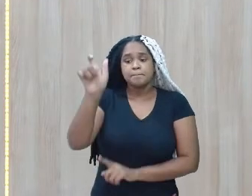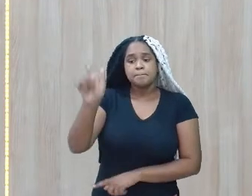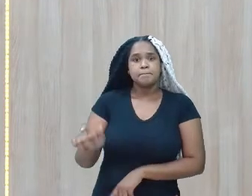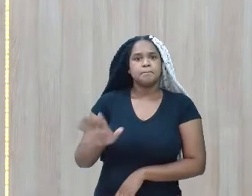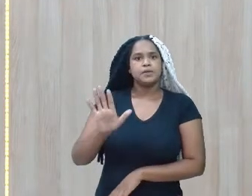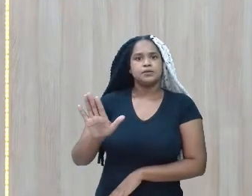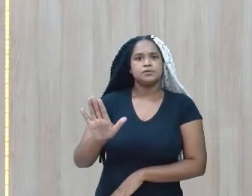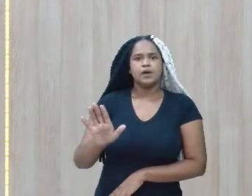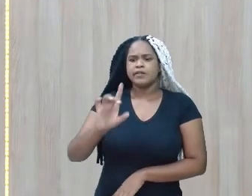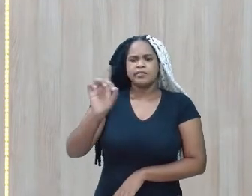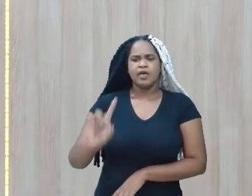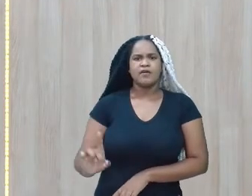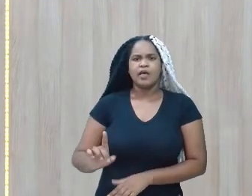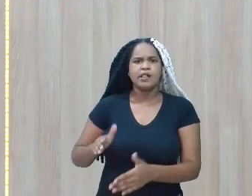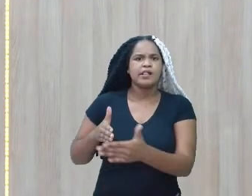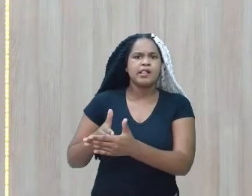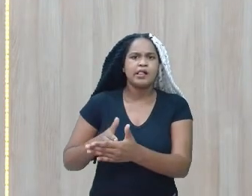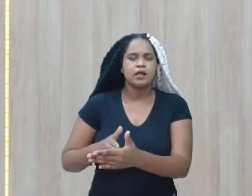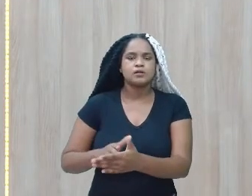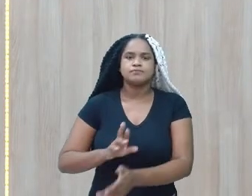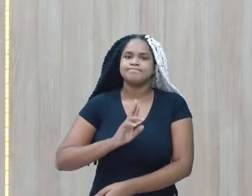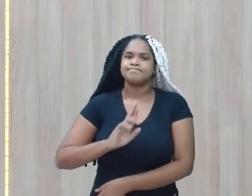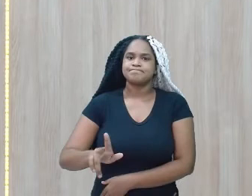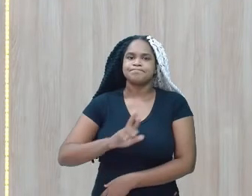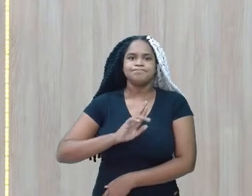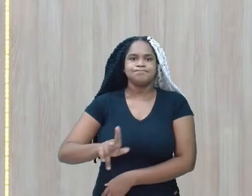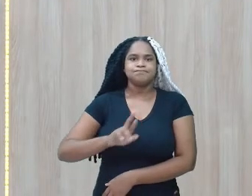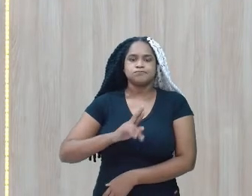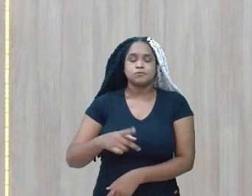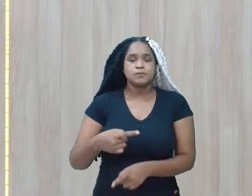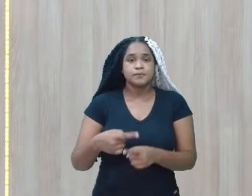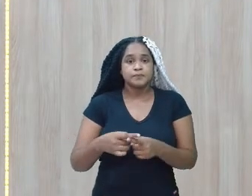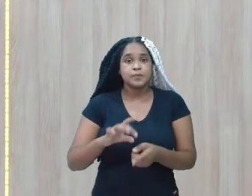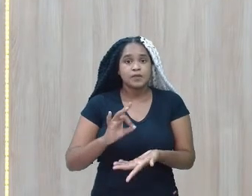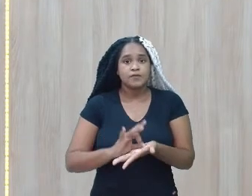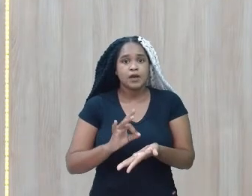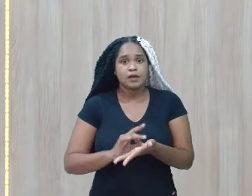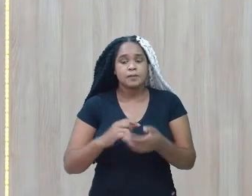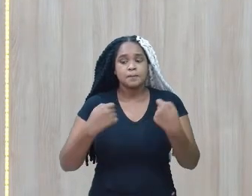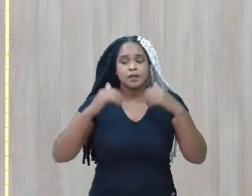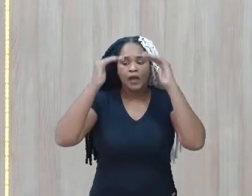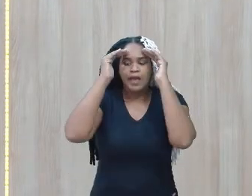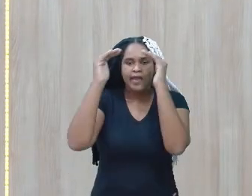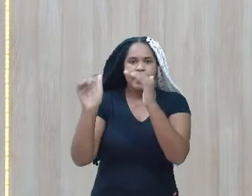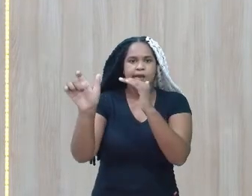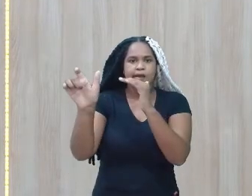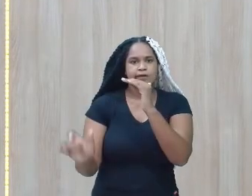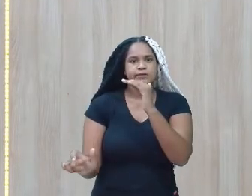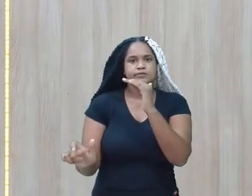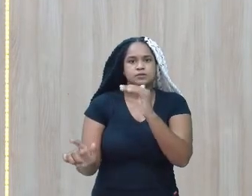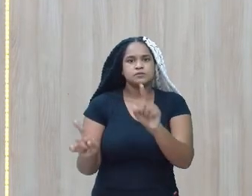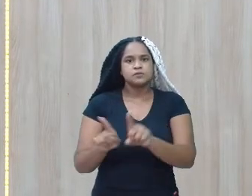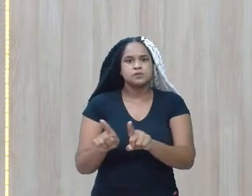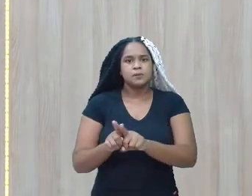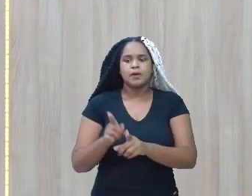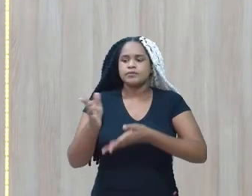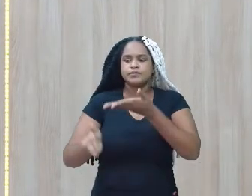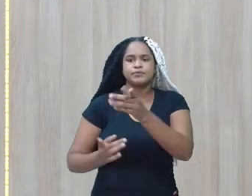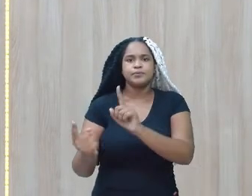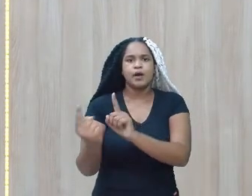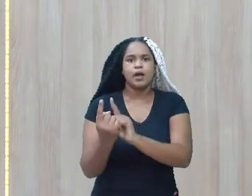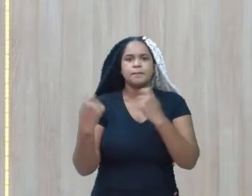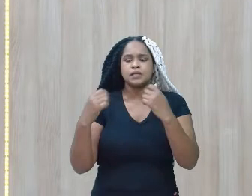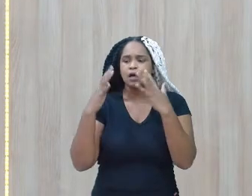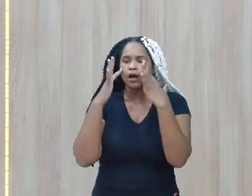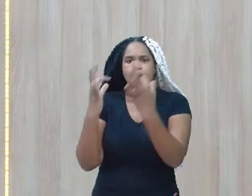algo depois, não pode ser uma barreira, porque, de fato, ele precisa ser respeitado, ele precisa ser contemplado, ele precisa ser